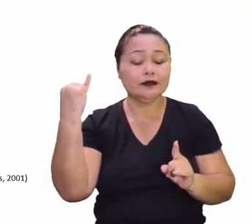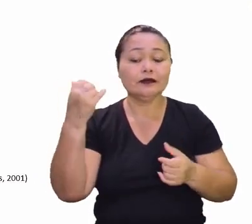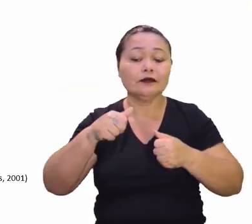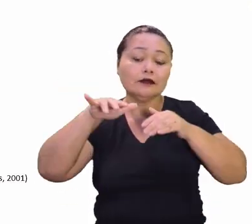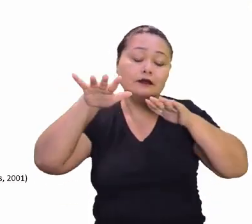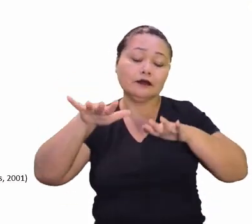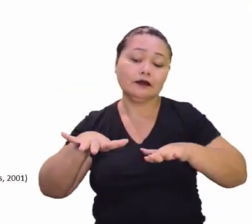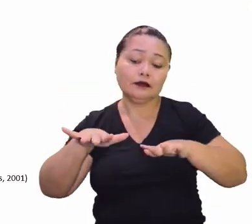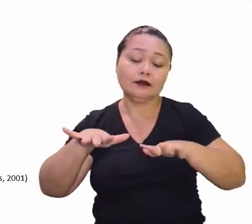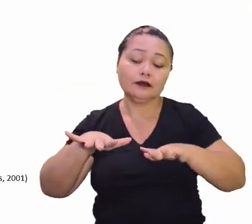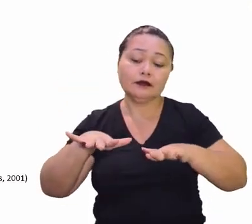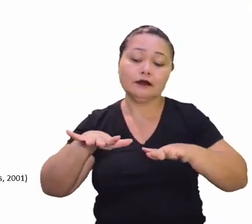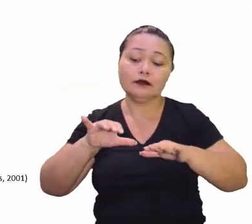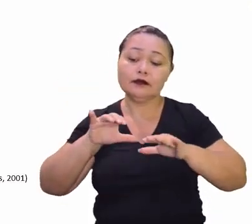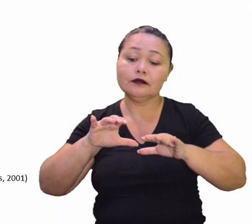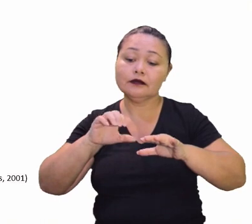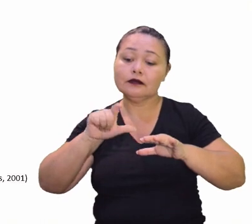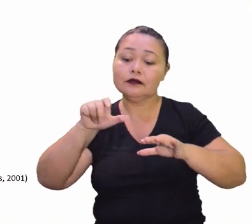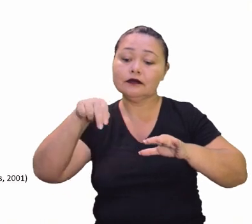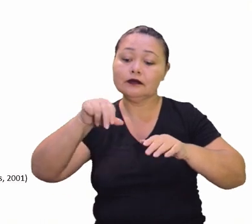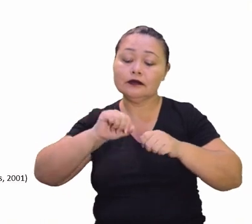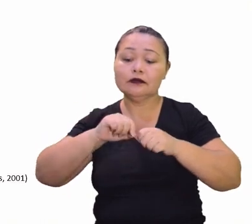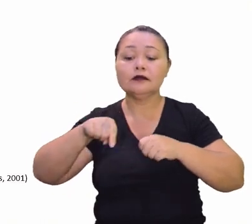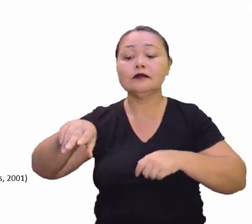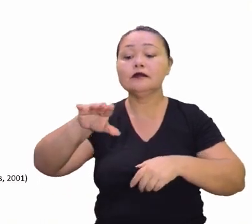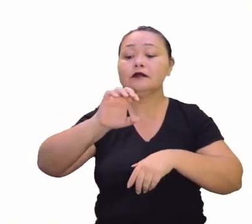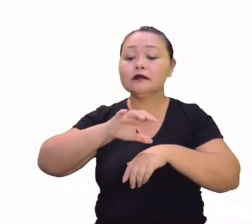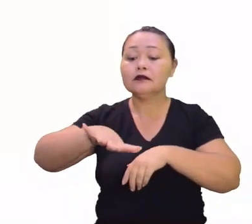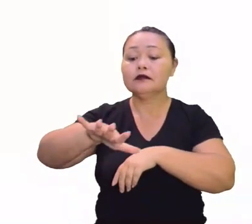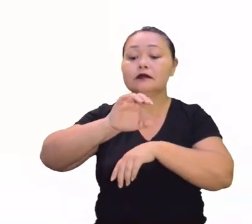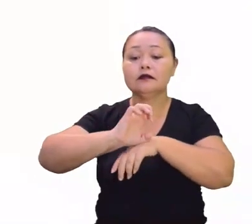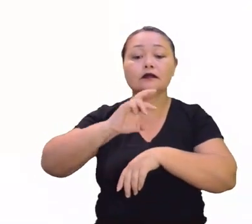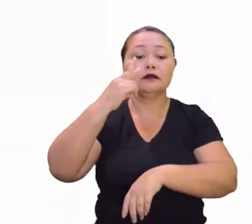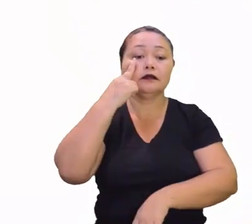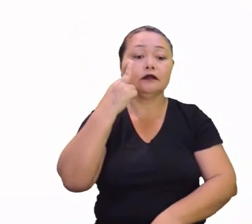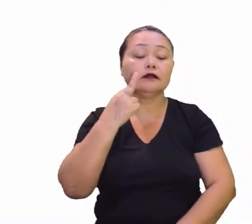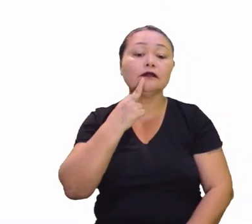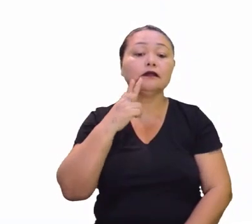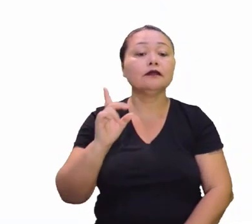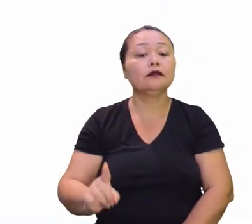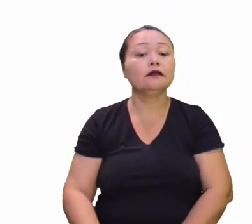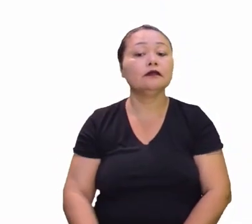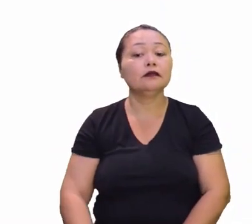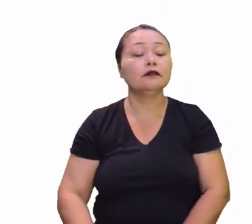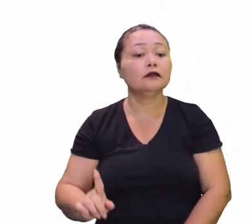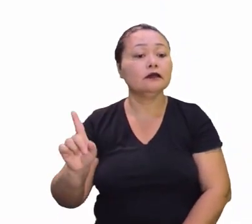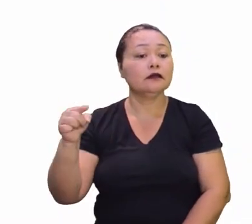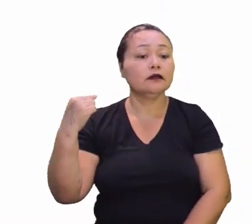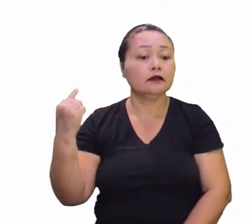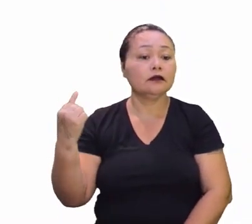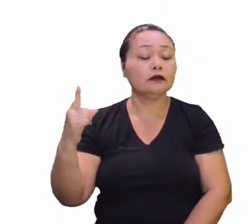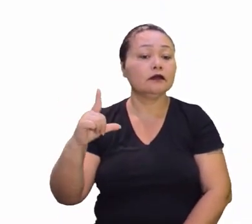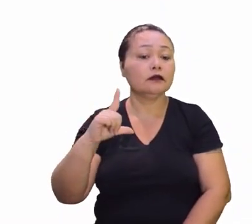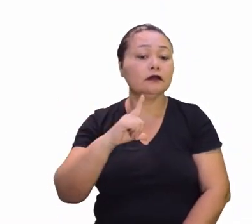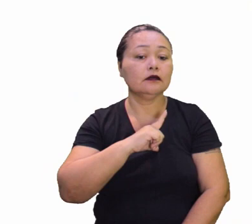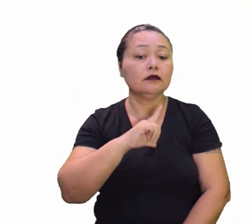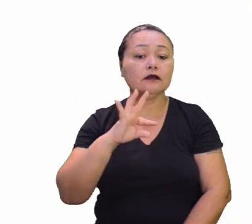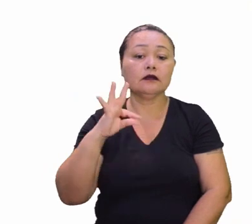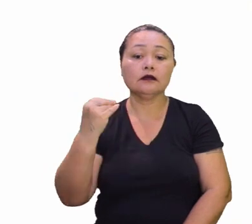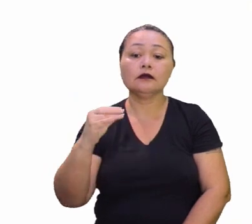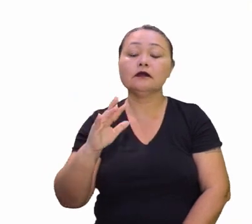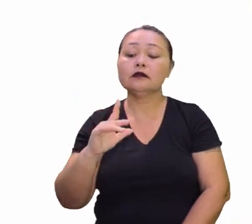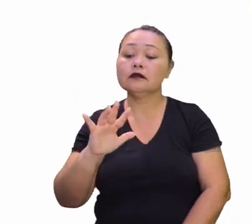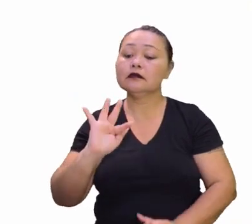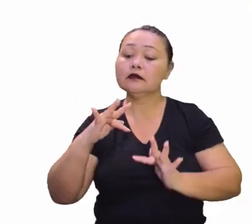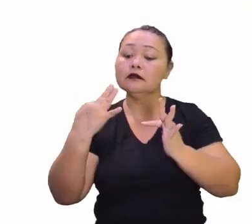a fixação desses colonos aqui na região de Rondônia. Muito bem. E aí, nós temos o